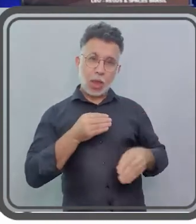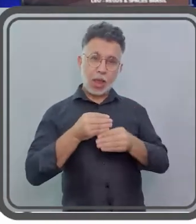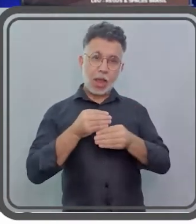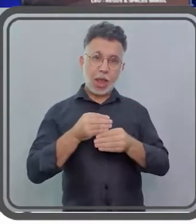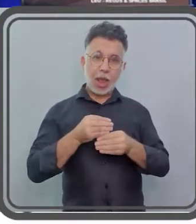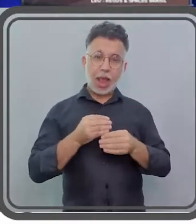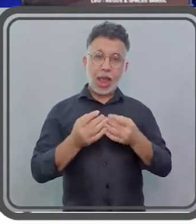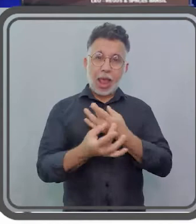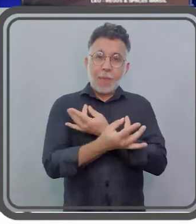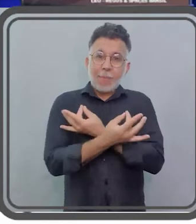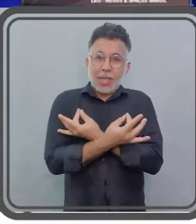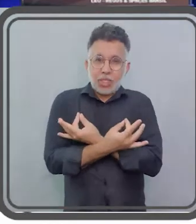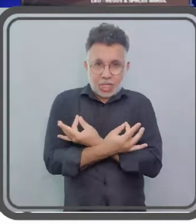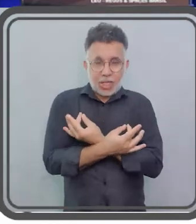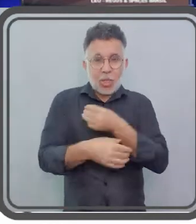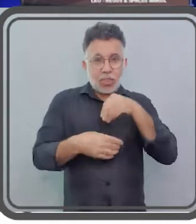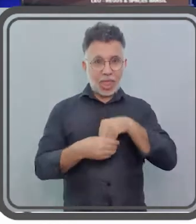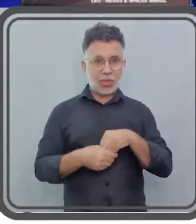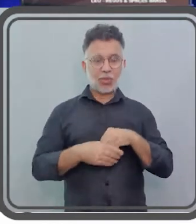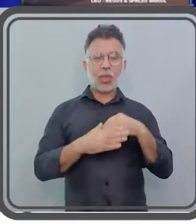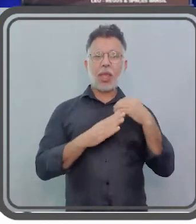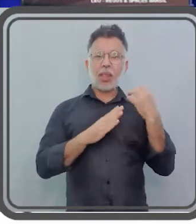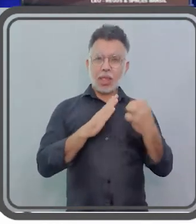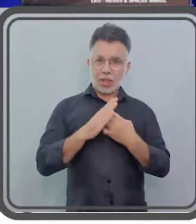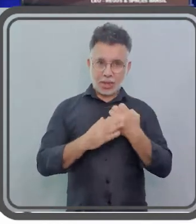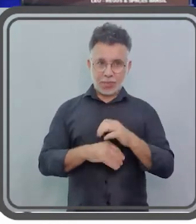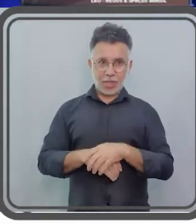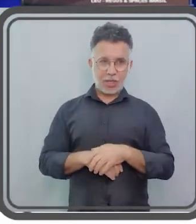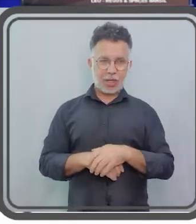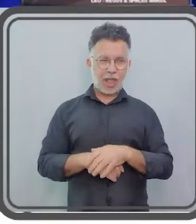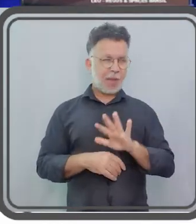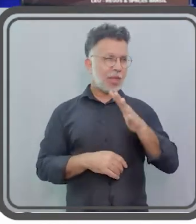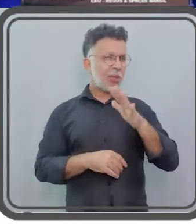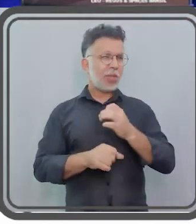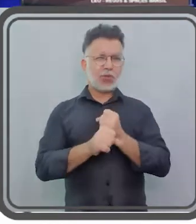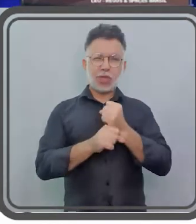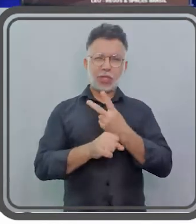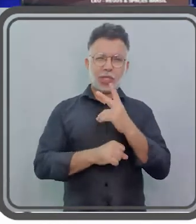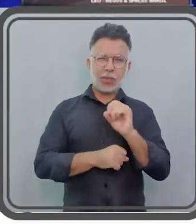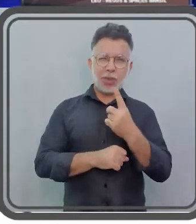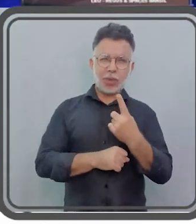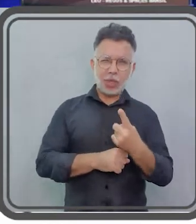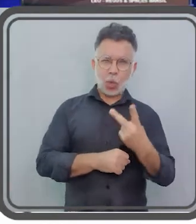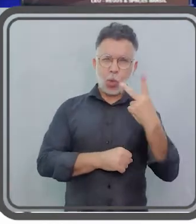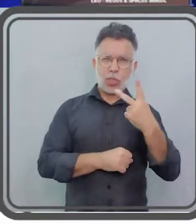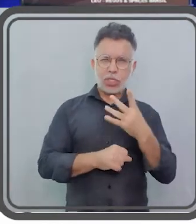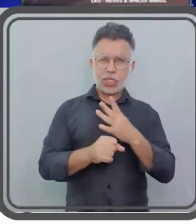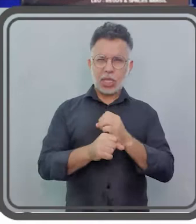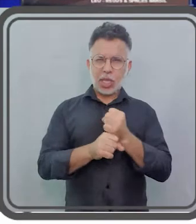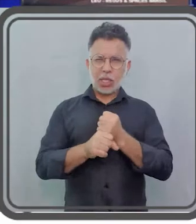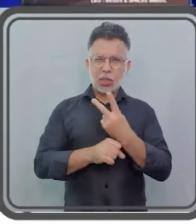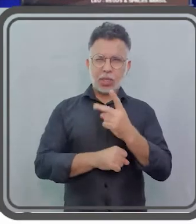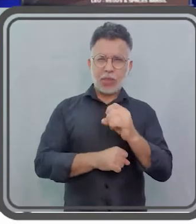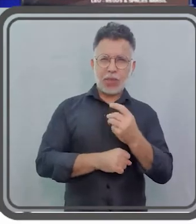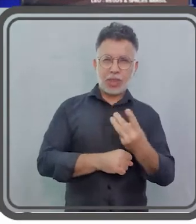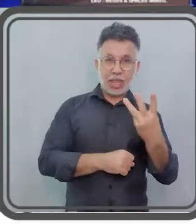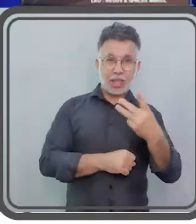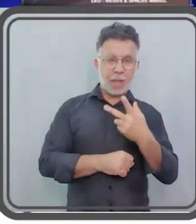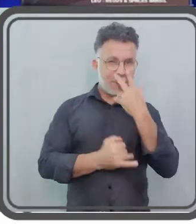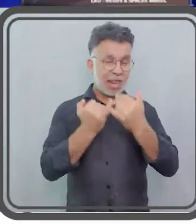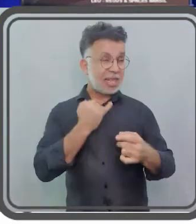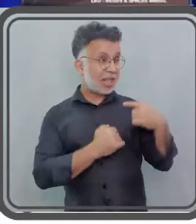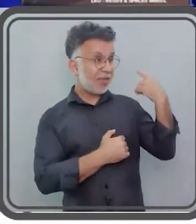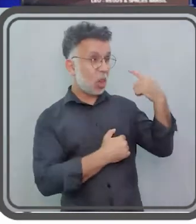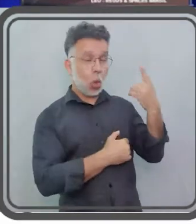meditação transcendental nas empresas. Foi pelo ano 2012, 2013, e parecia que estava louco, que botava a galera a